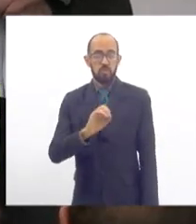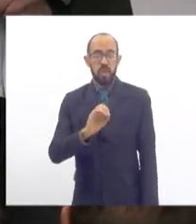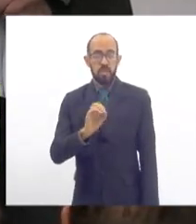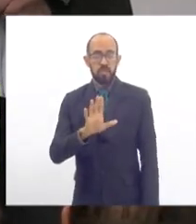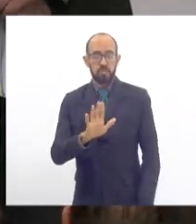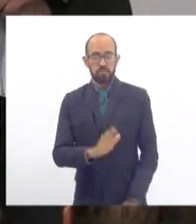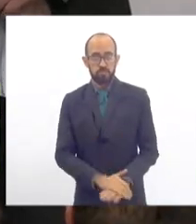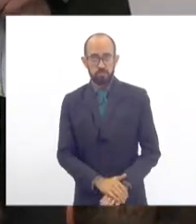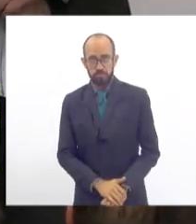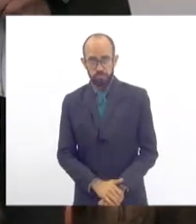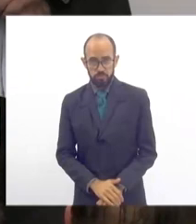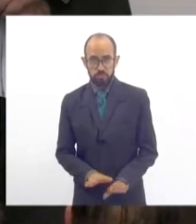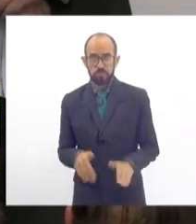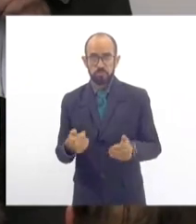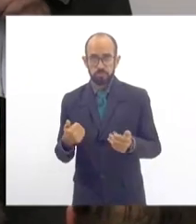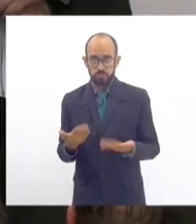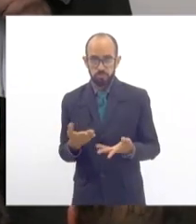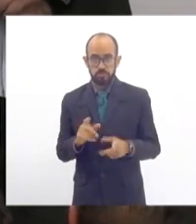Então,